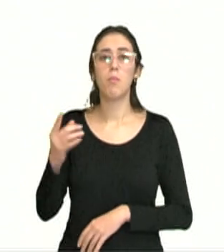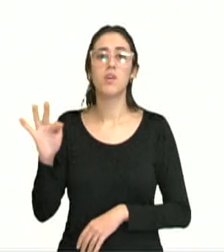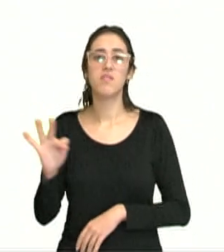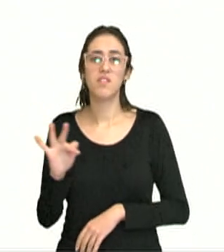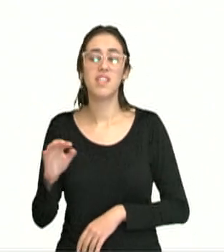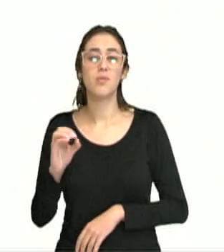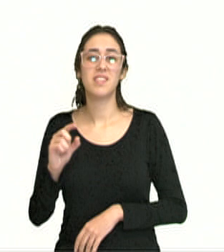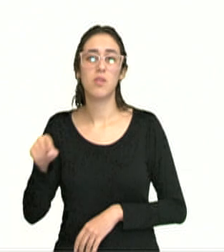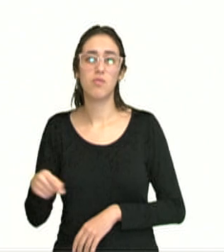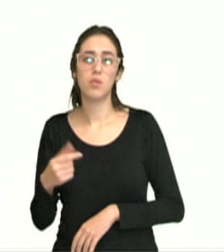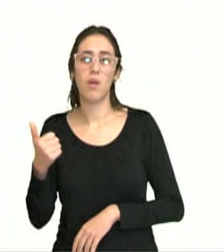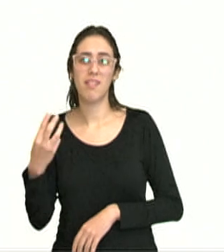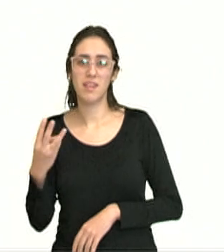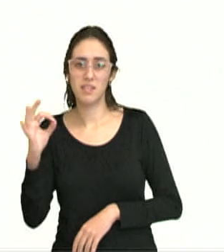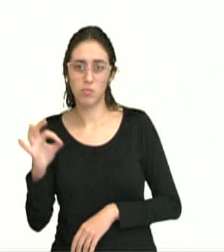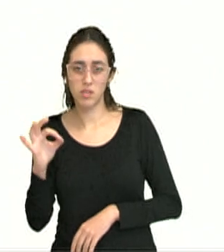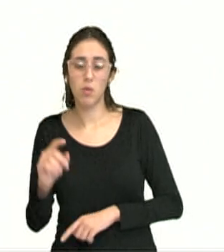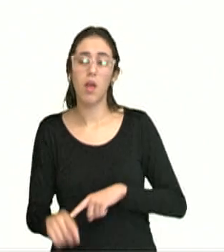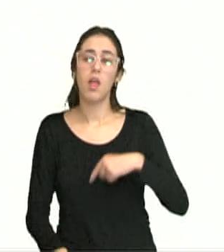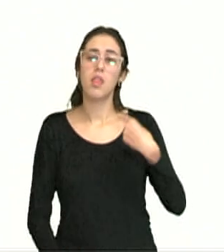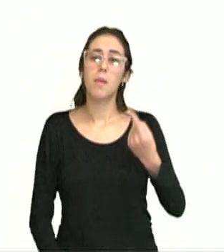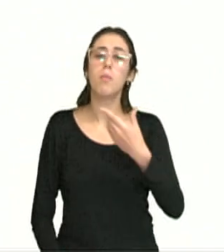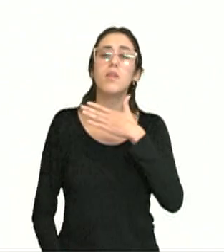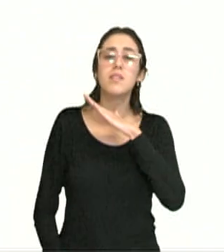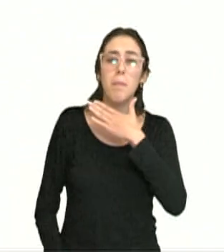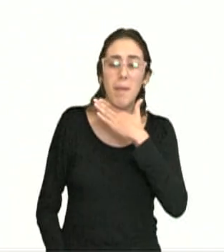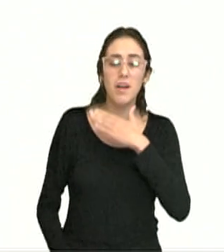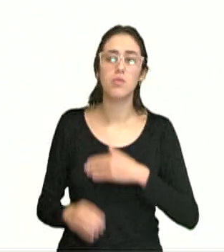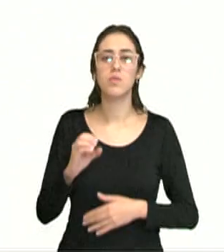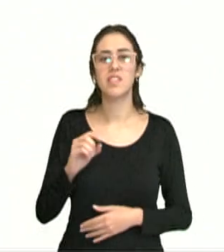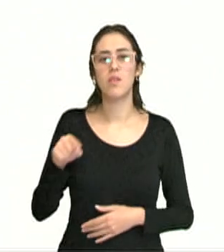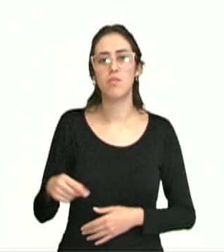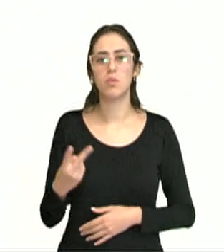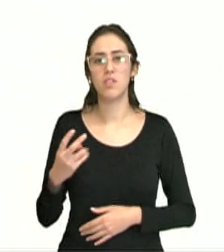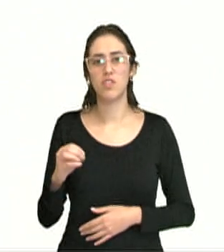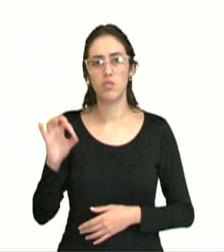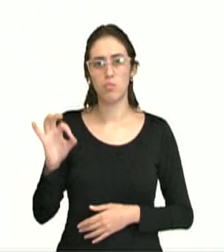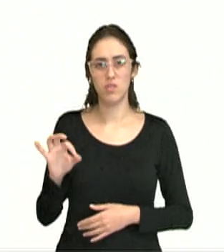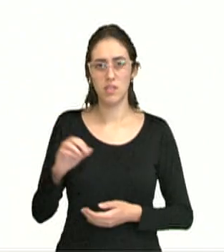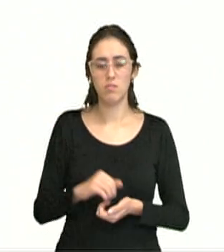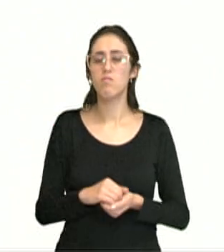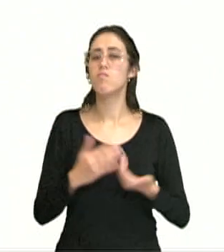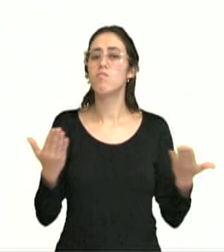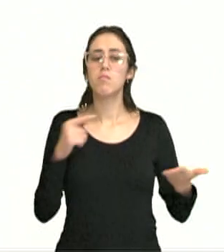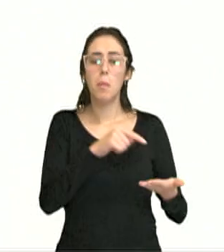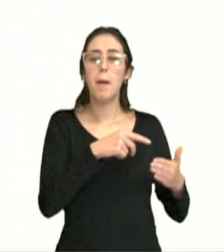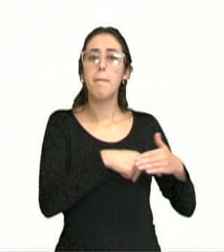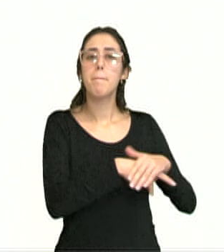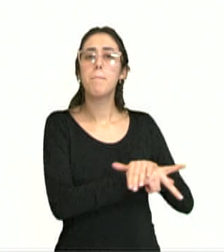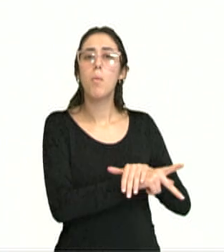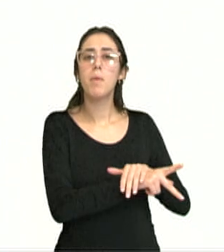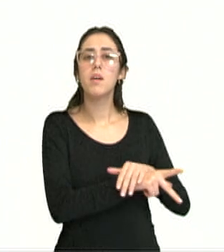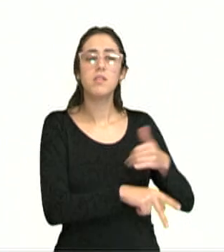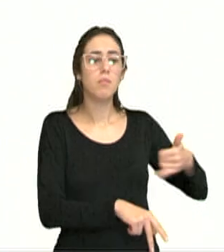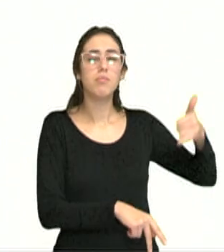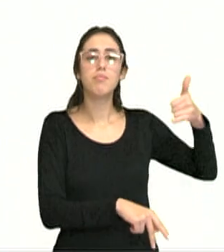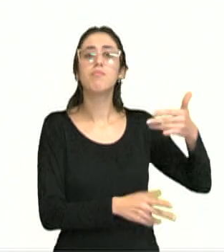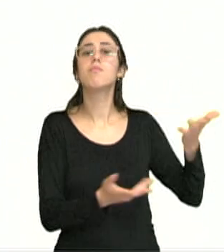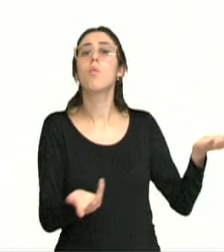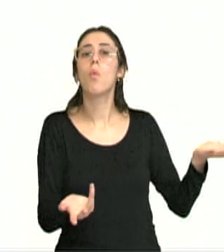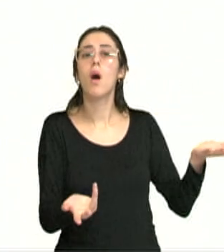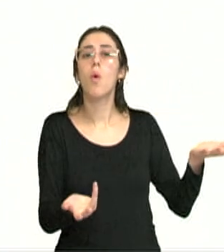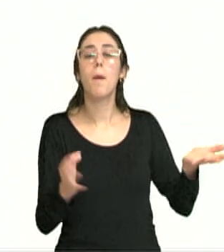0,13% e no mês de março 0,20%. Qual foi o rendimento da poupança nesses meses,